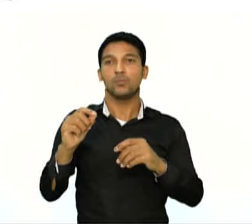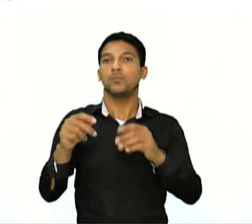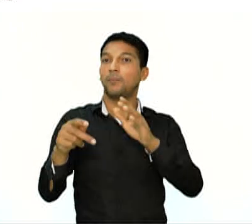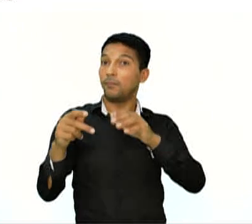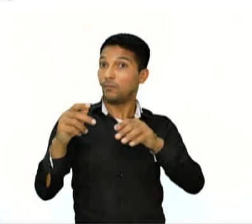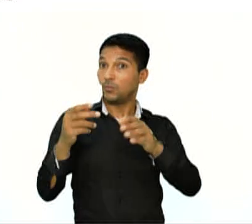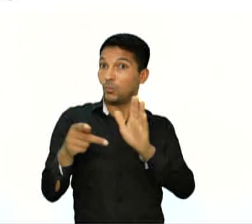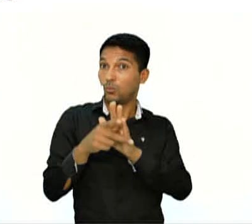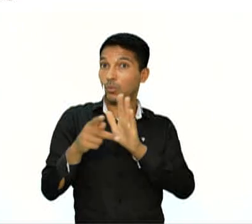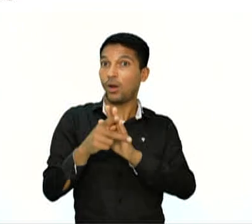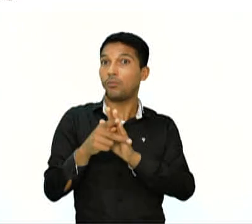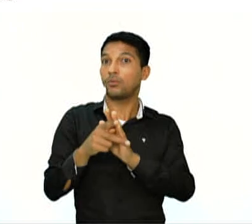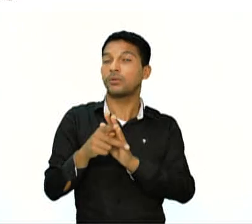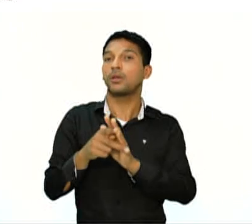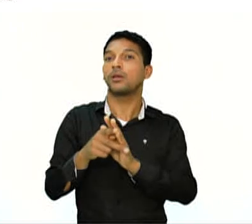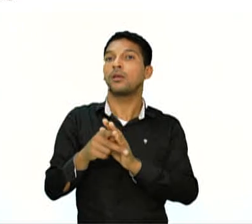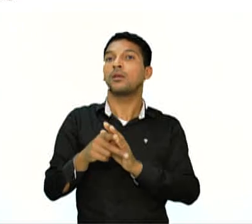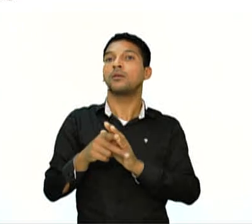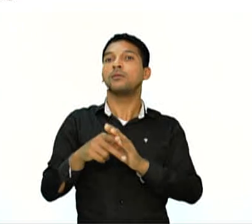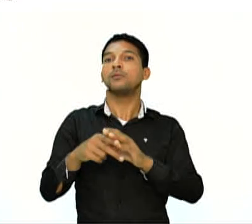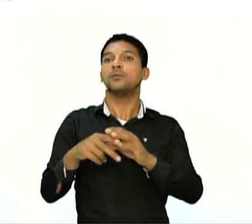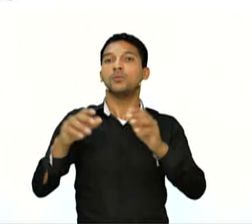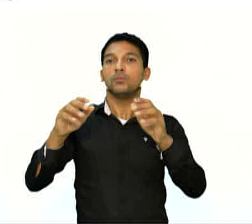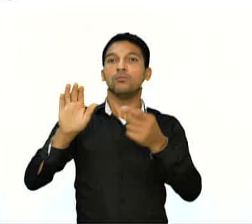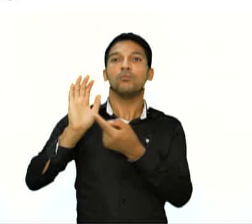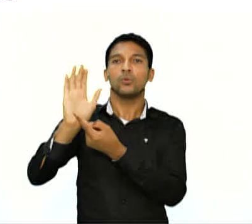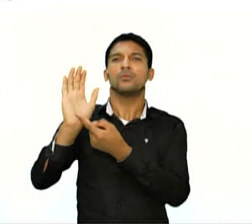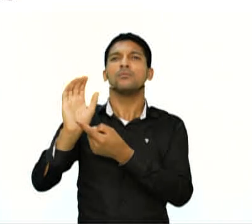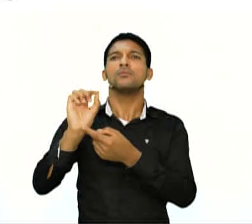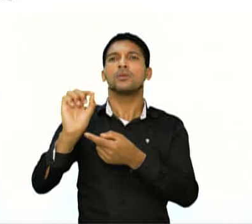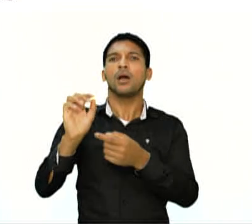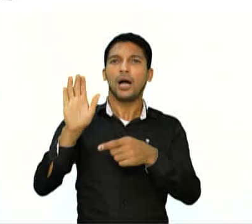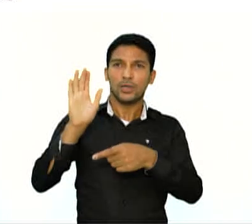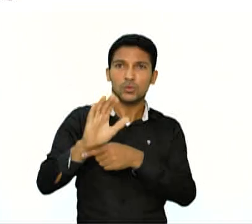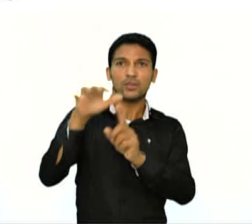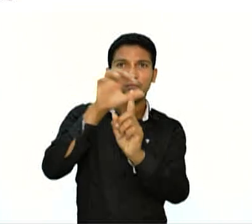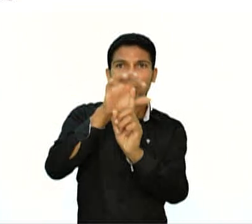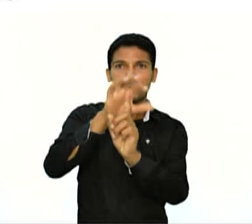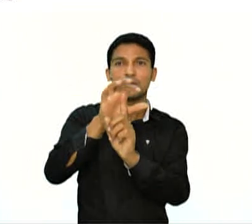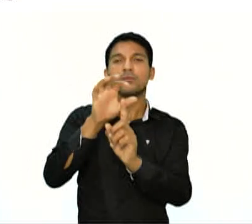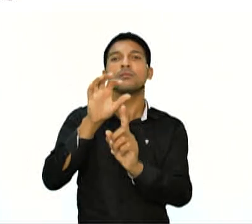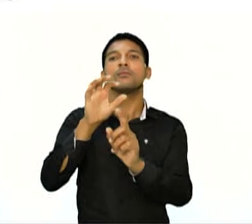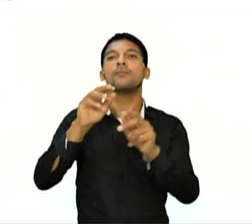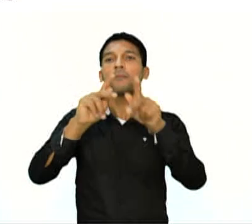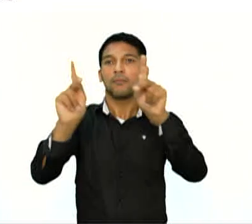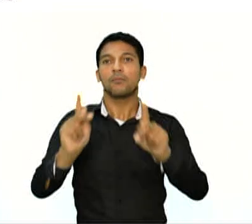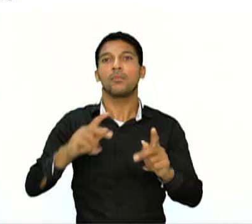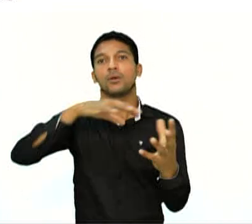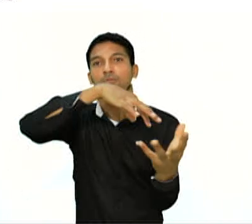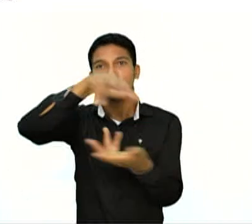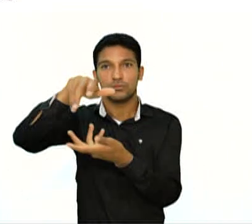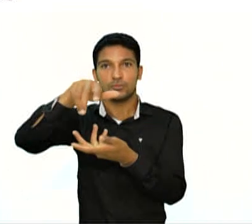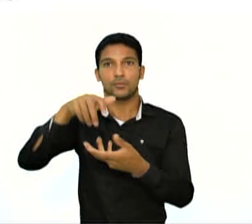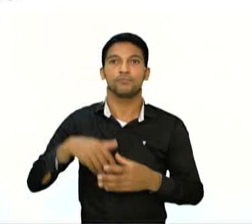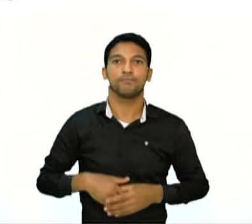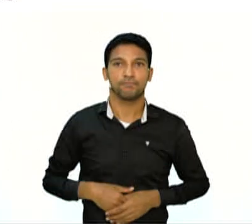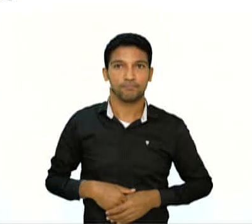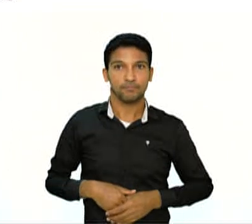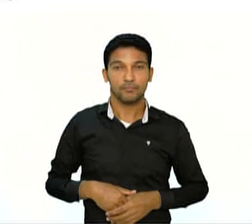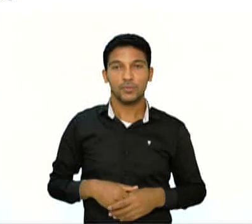bem interessante e bem fácil de vocês lembrarem de quem é. E o texto 2, organização ambiental